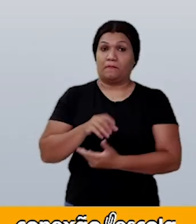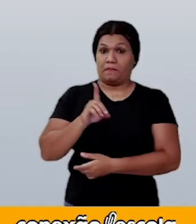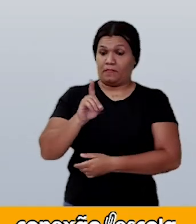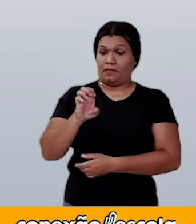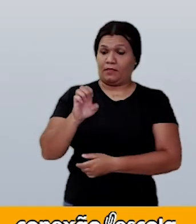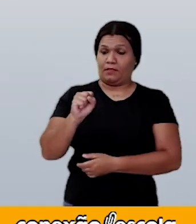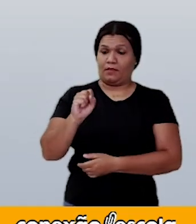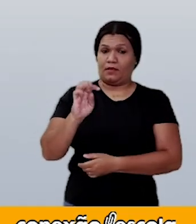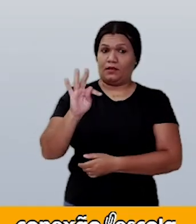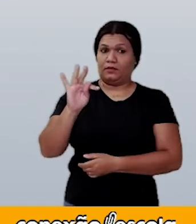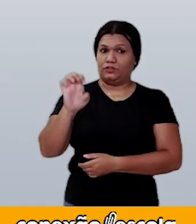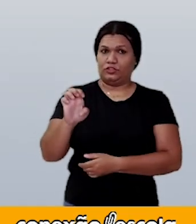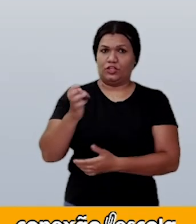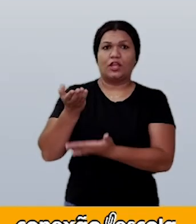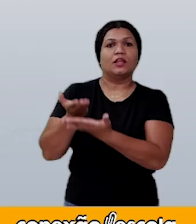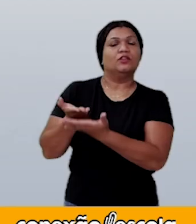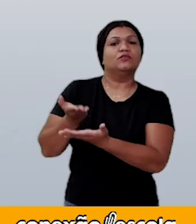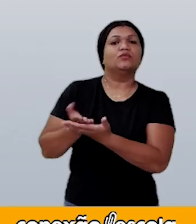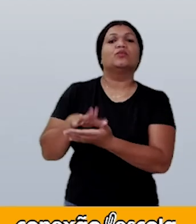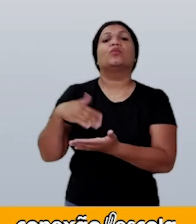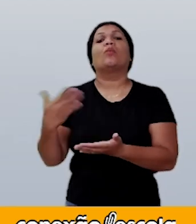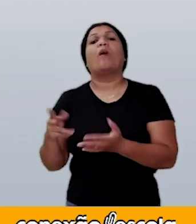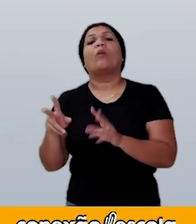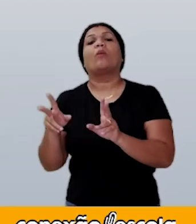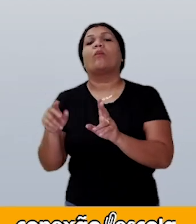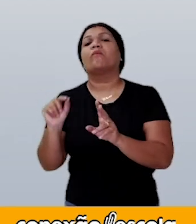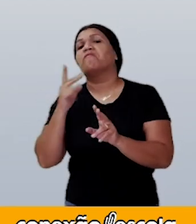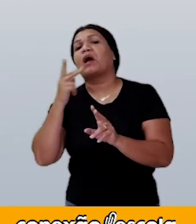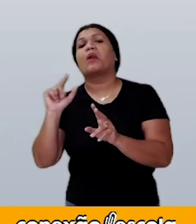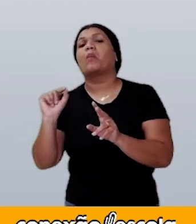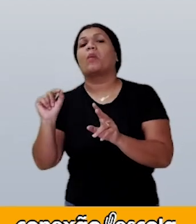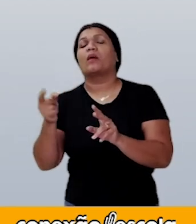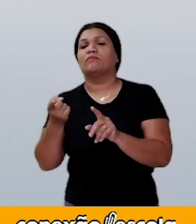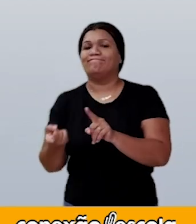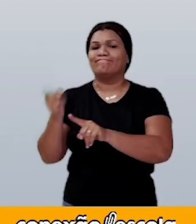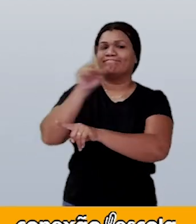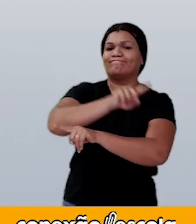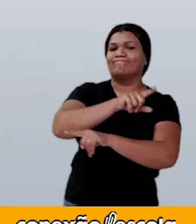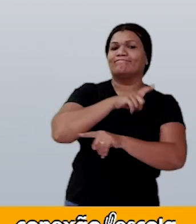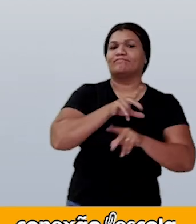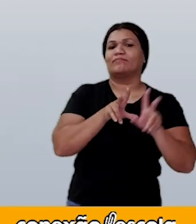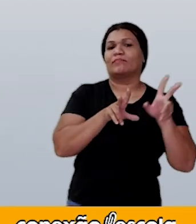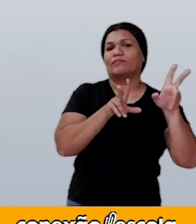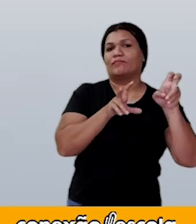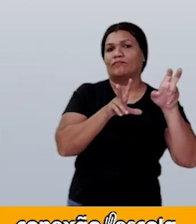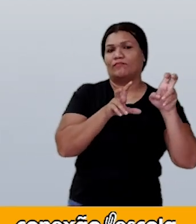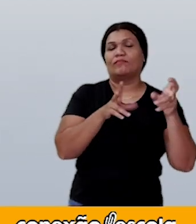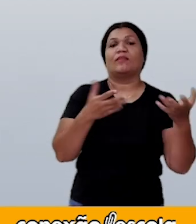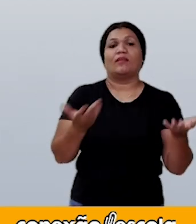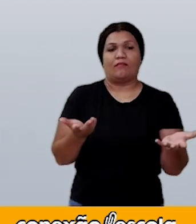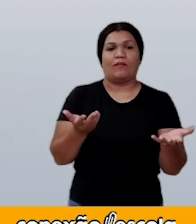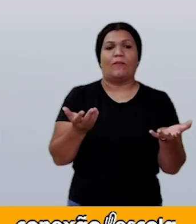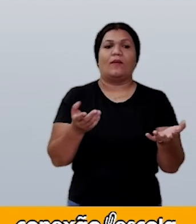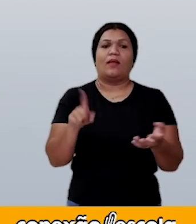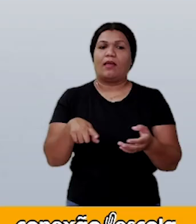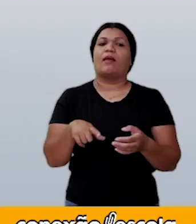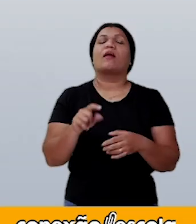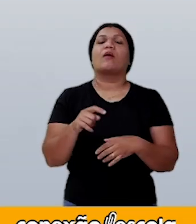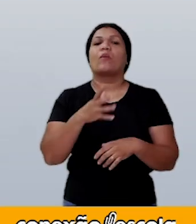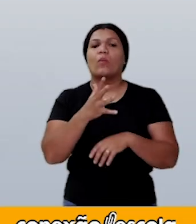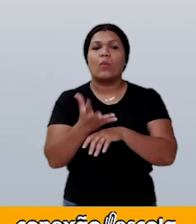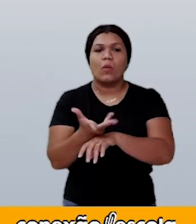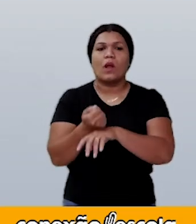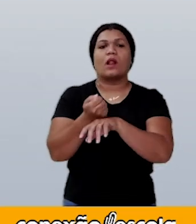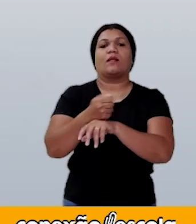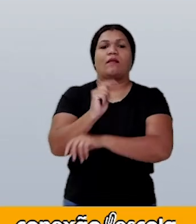estudo se refere a qual estudo? Já está citado aí, entre aspas, inclusive, o título do estudo. A